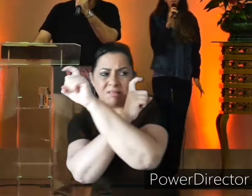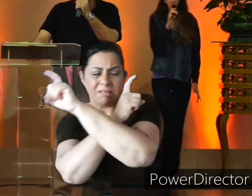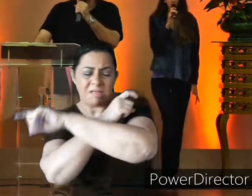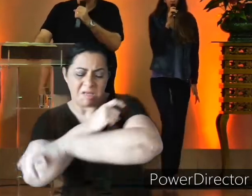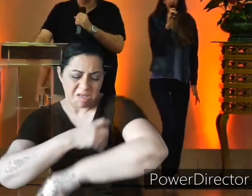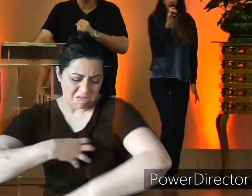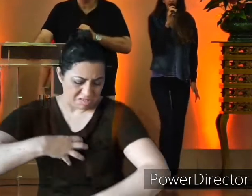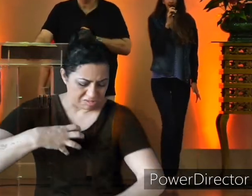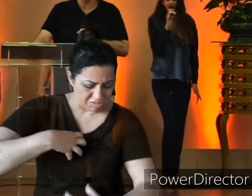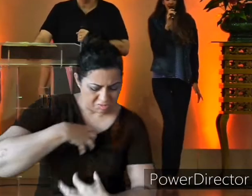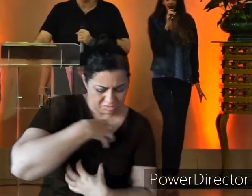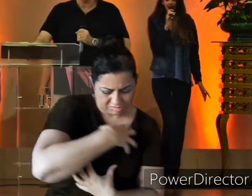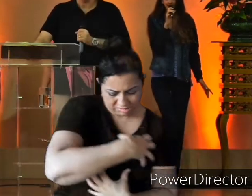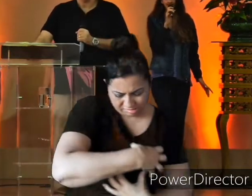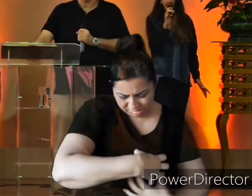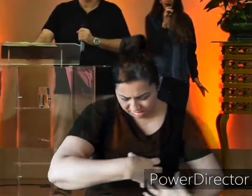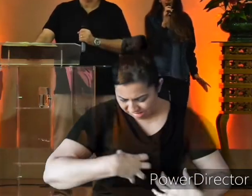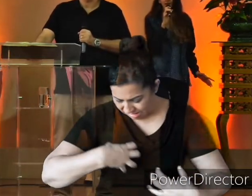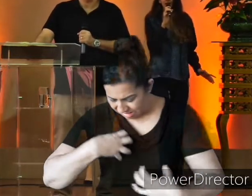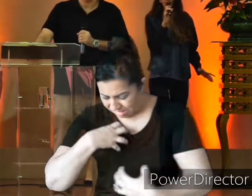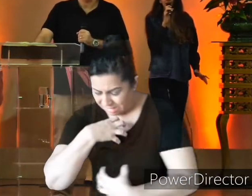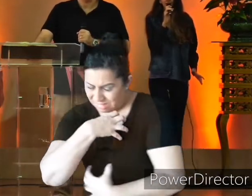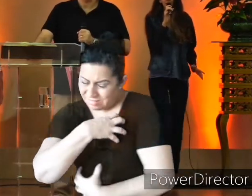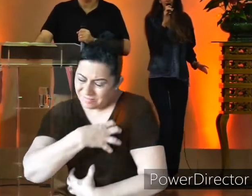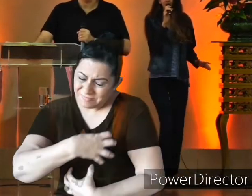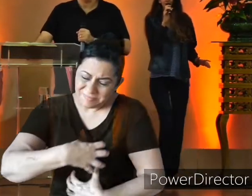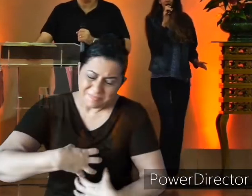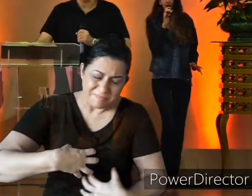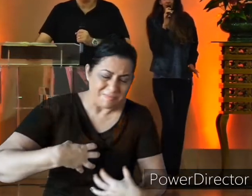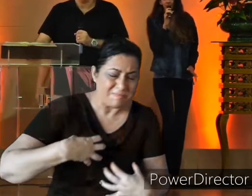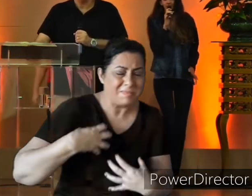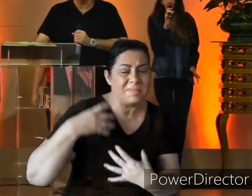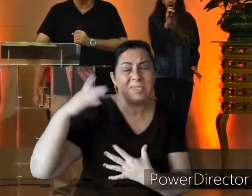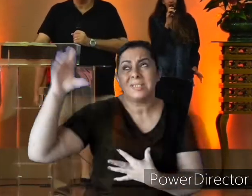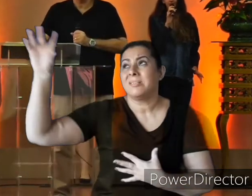Jesus, ouço cadeias quebrando,